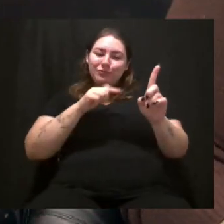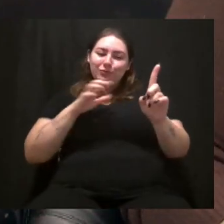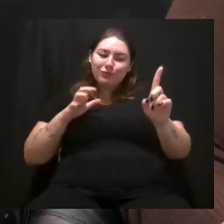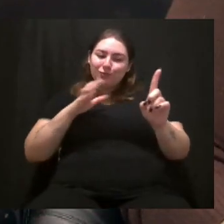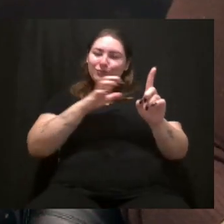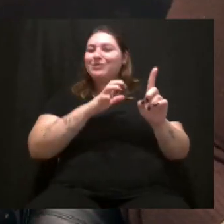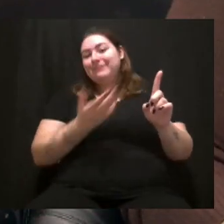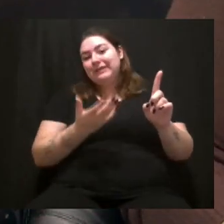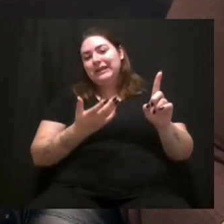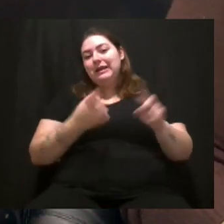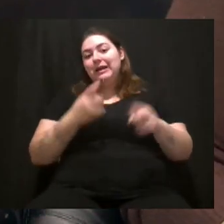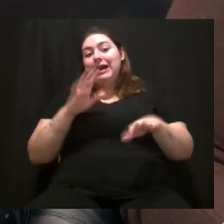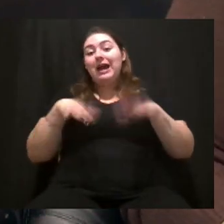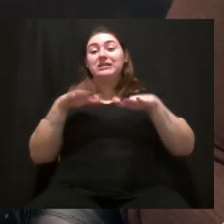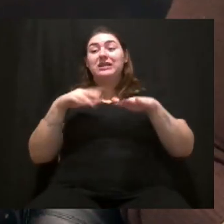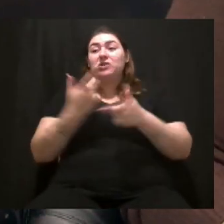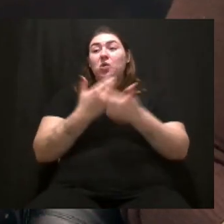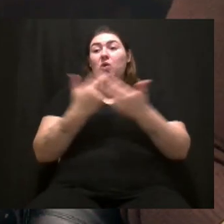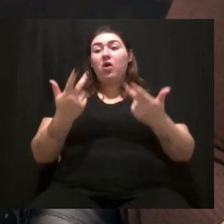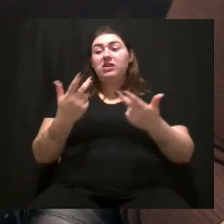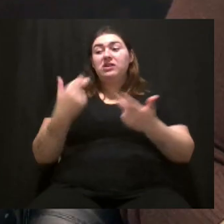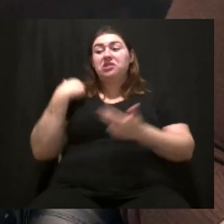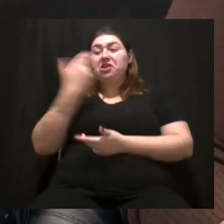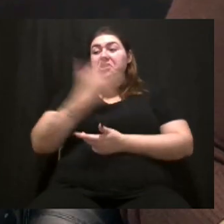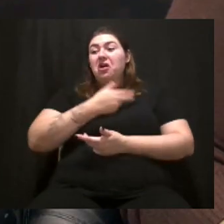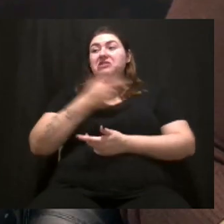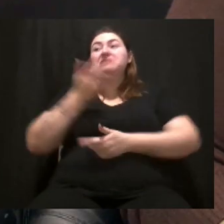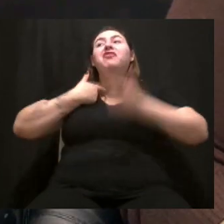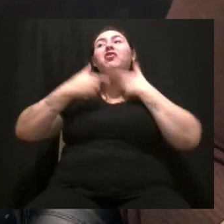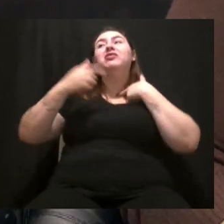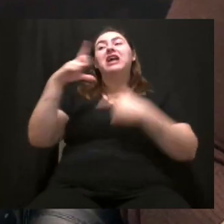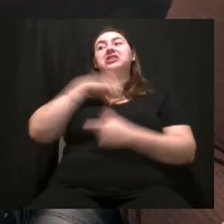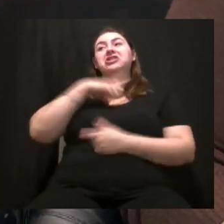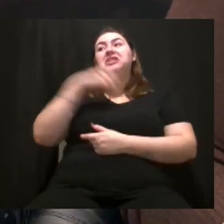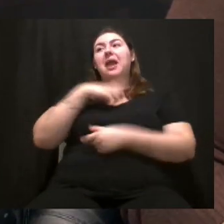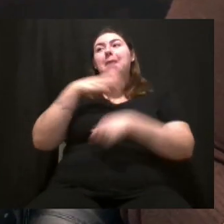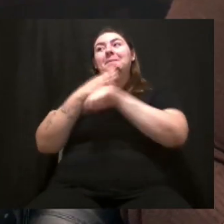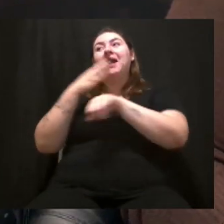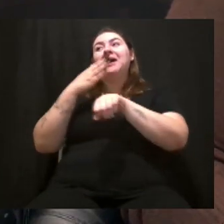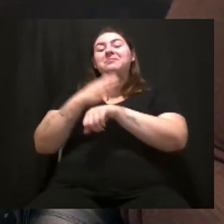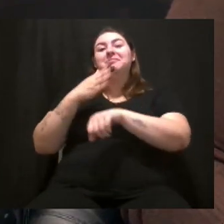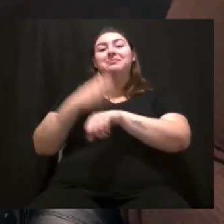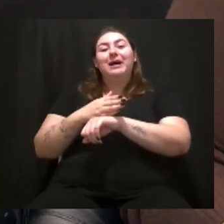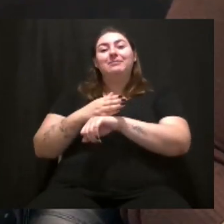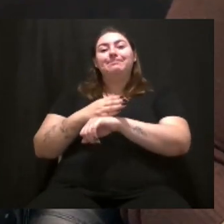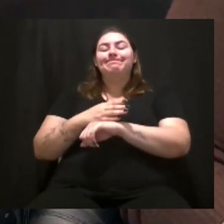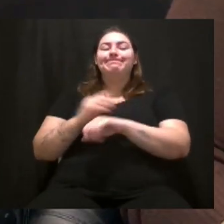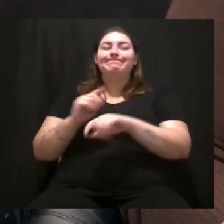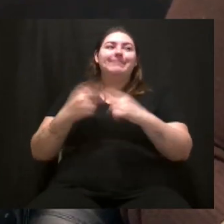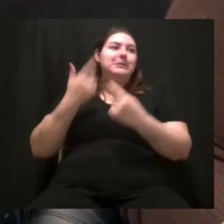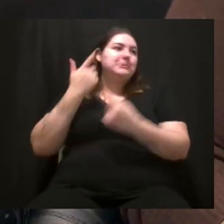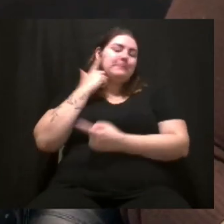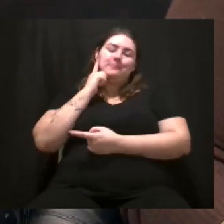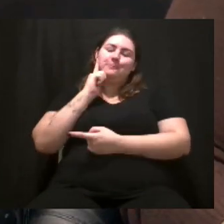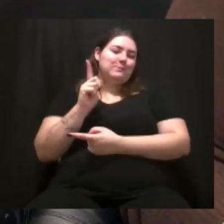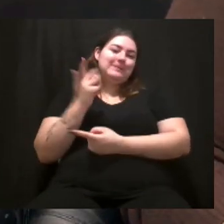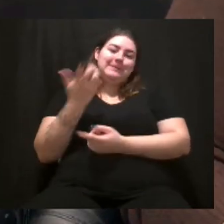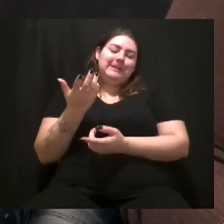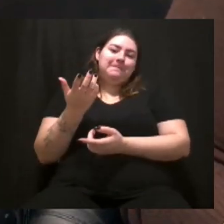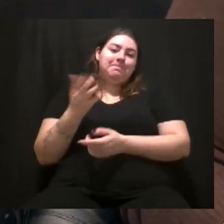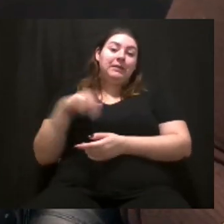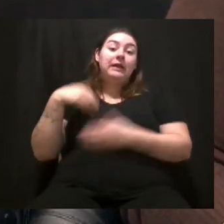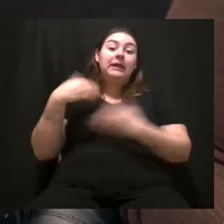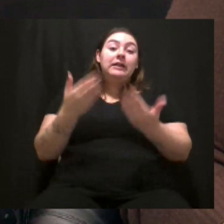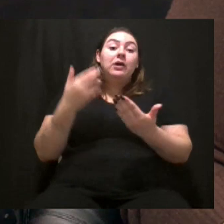realizado, coisas que a gente teve vontade de fazer, de participar e de alguma maneira não foi possível. Então, quando a gente pensa na criação